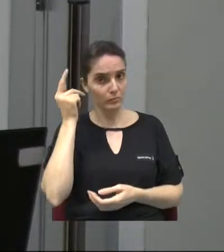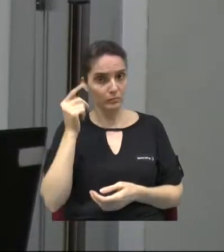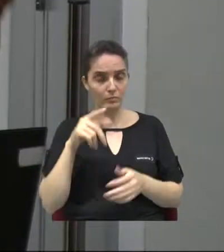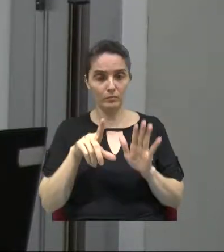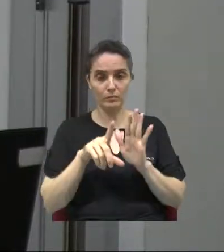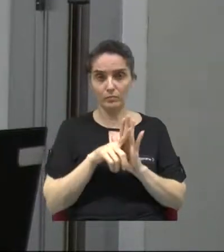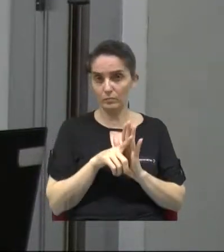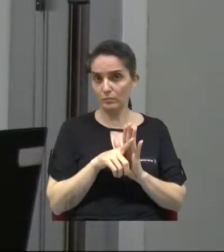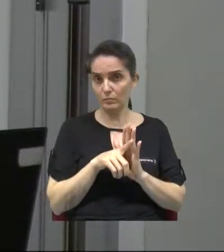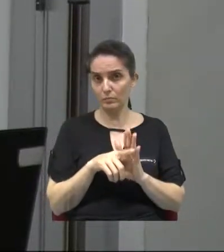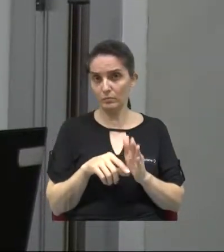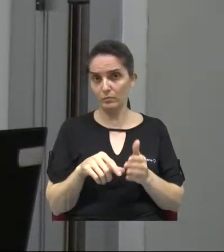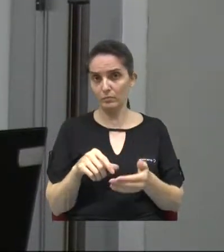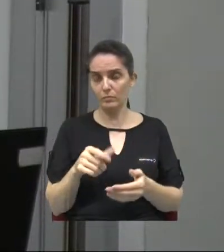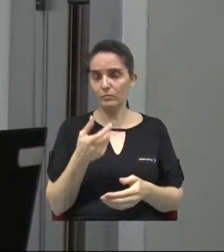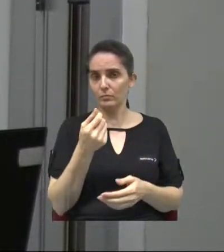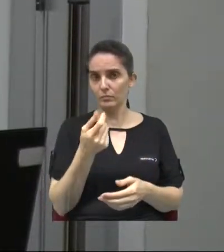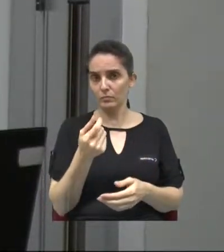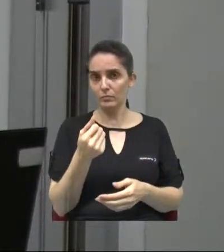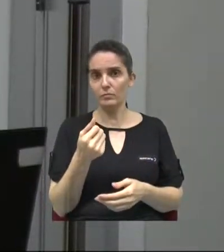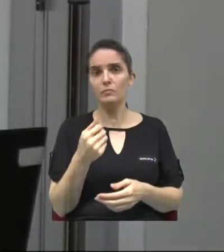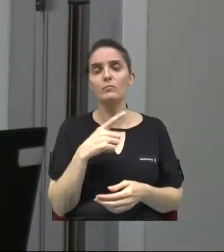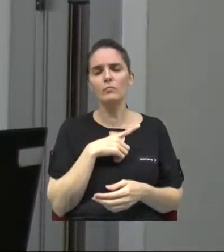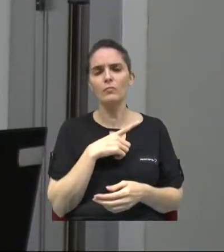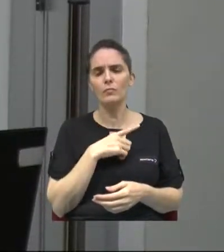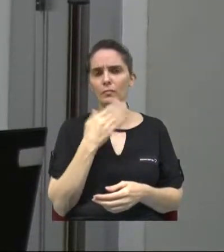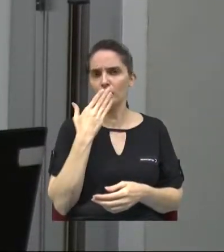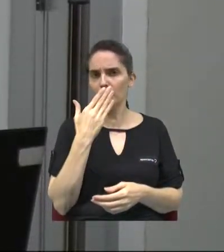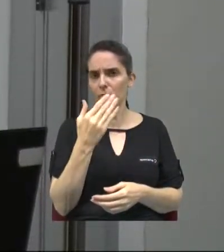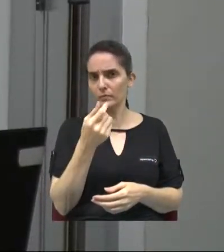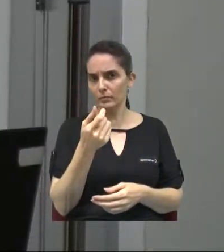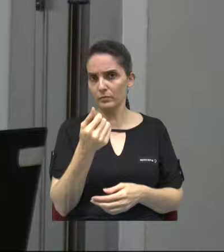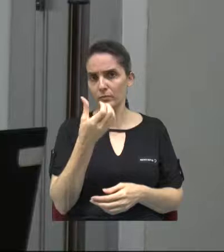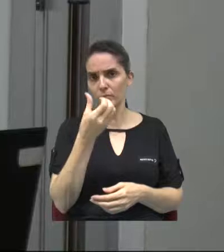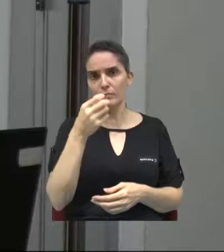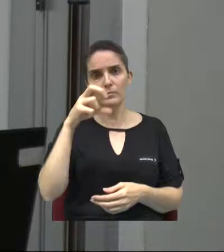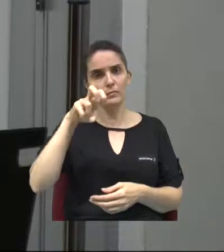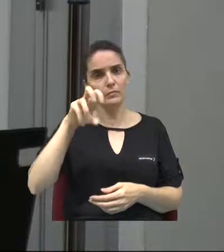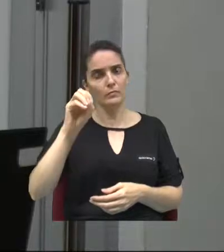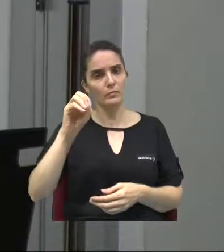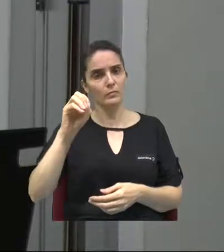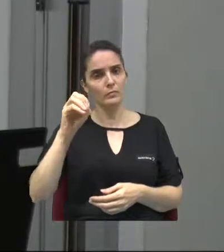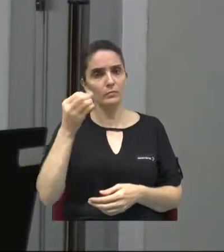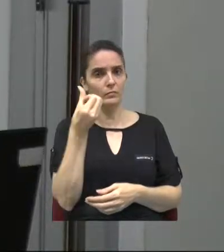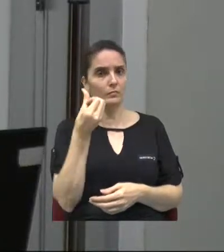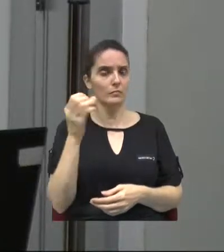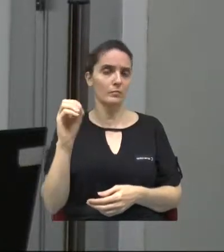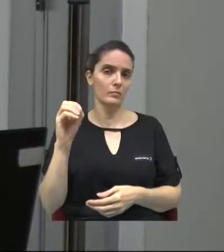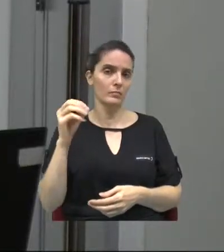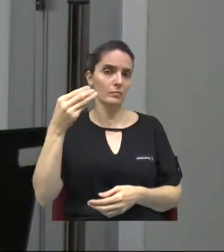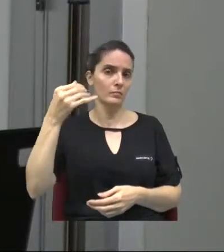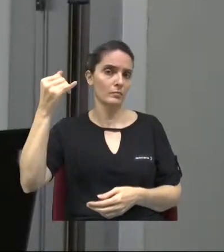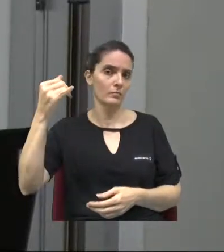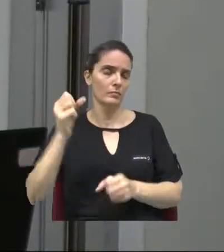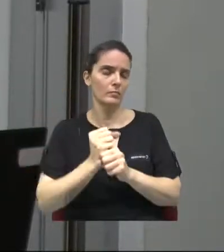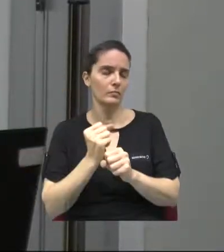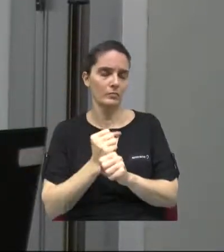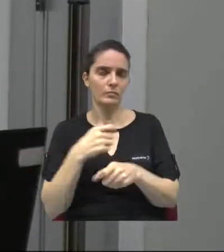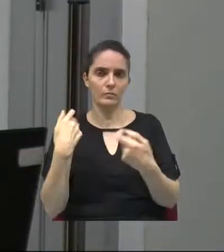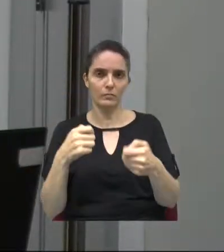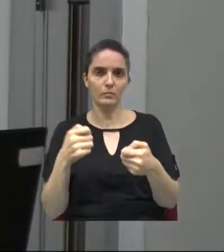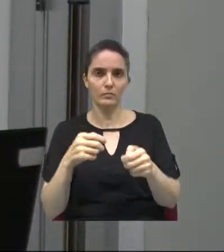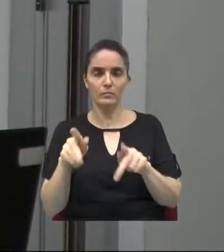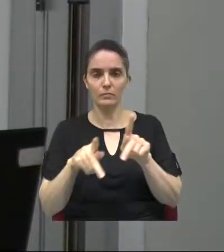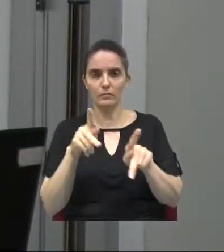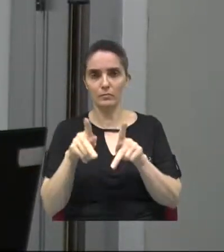fiscal, estabelecer um financiamento de 50, 60 milhões para obras que são absolutamente necessárias para a